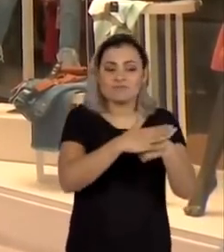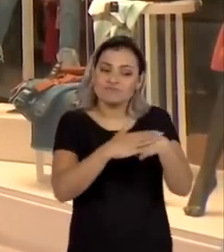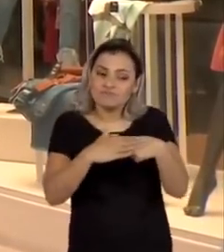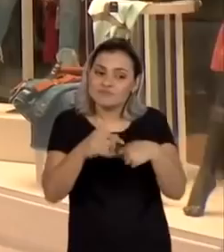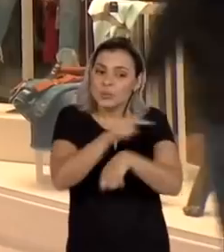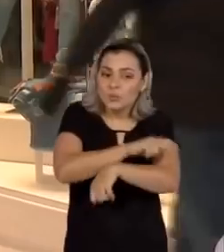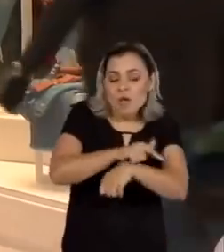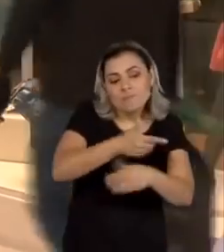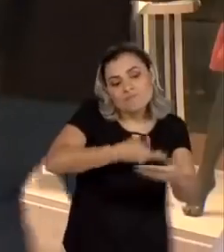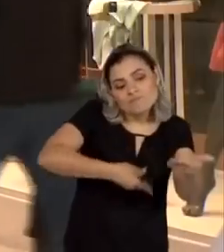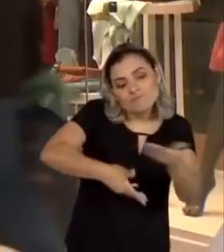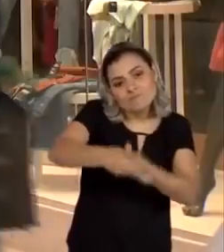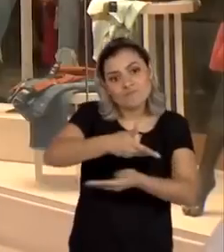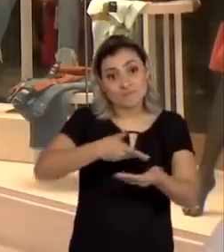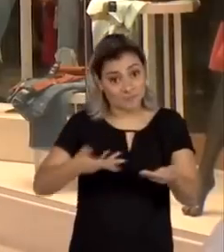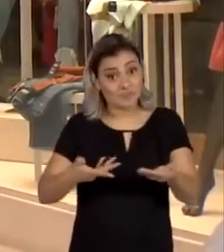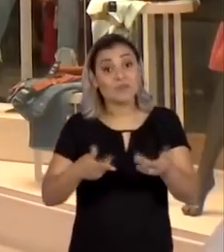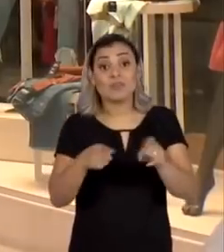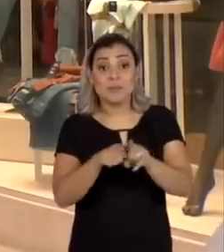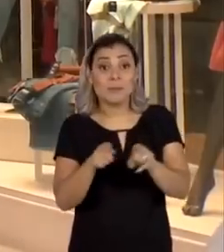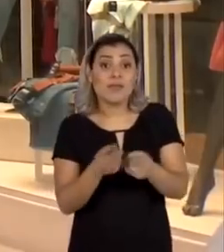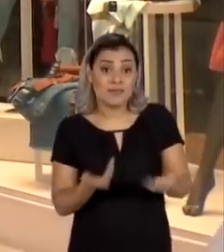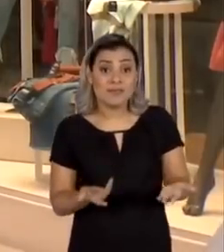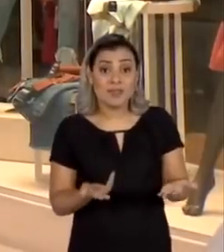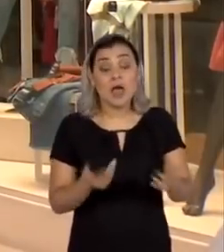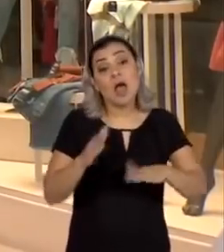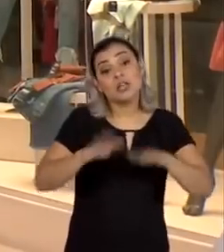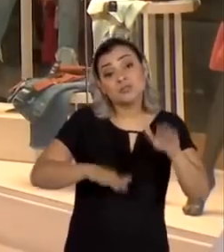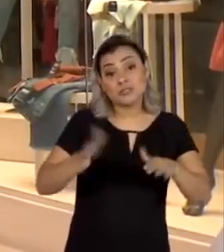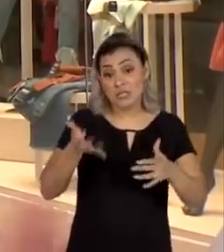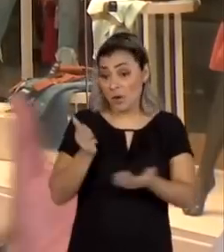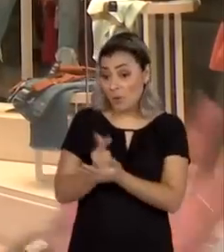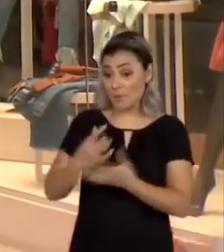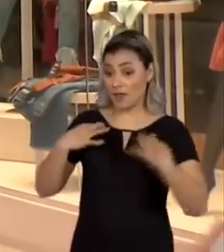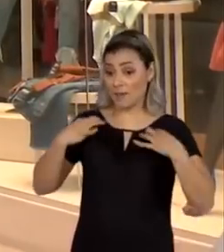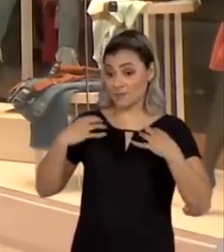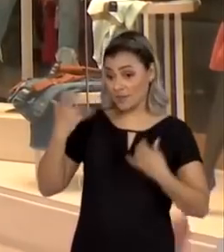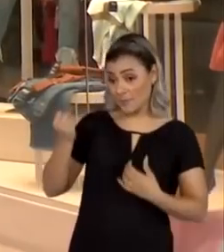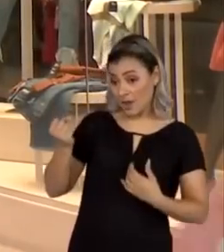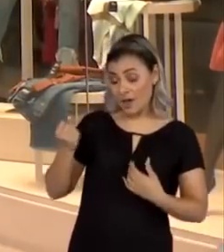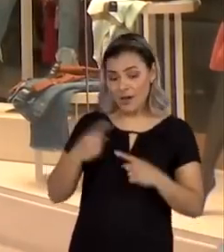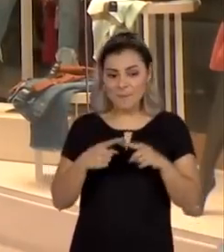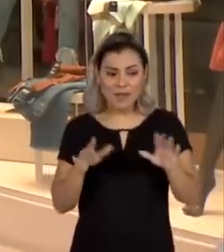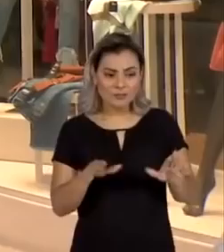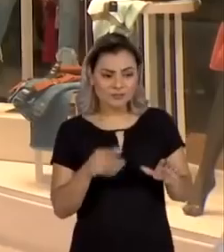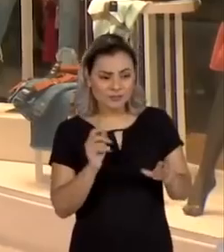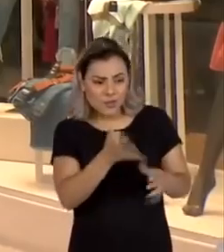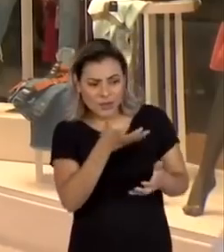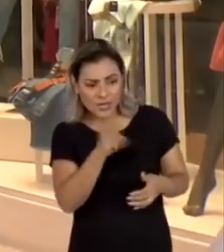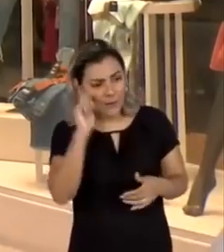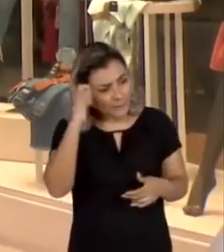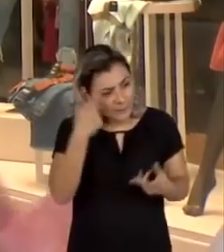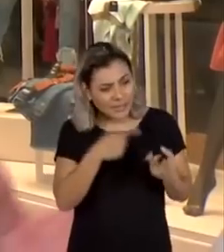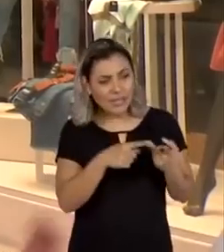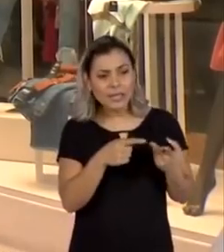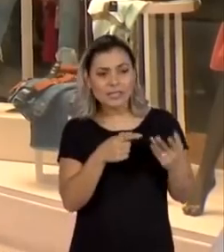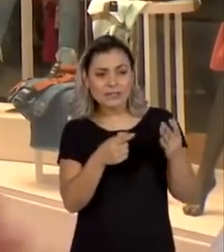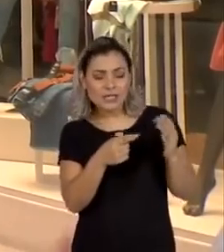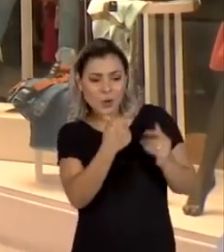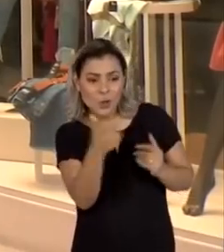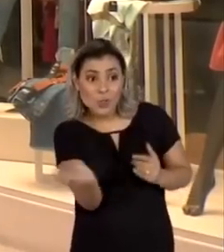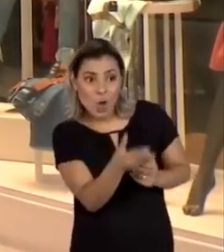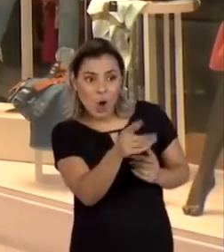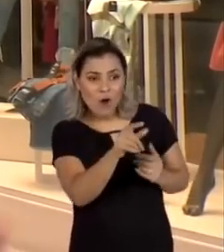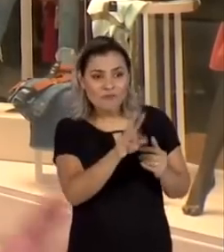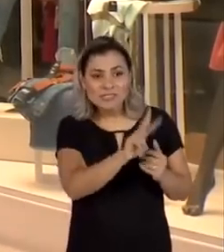com o vendedor e outras peças. Às vezes ele vem buscar uma camisa branca, mas ele tem uma camisa, uma preta, uma coleção nova, que às vezes